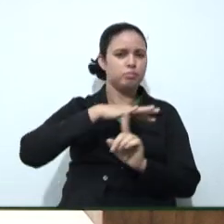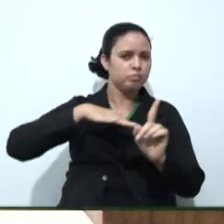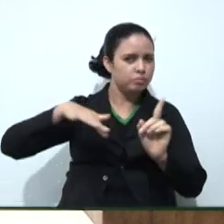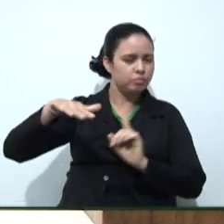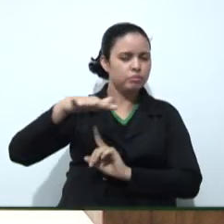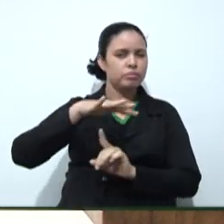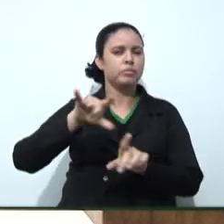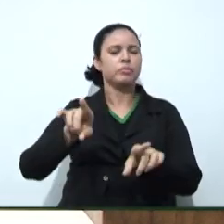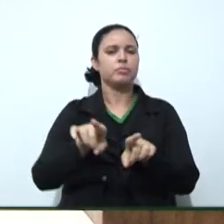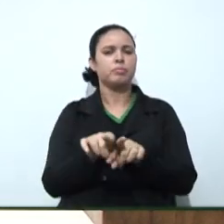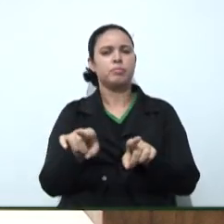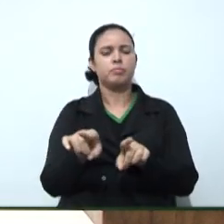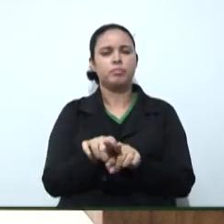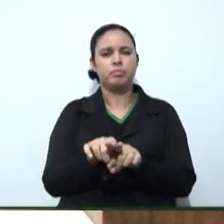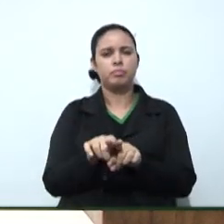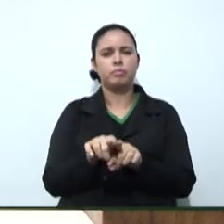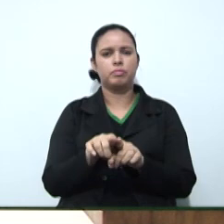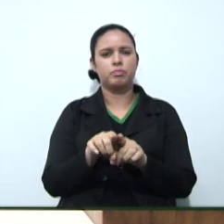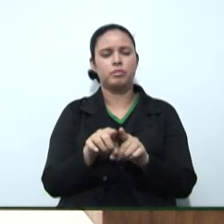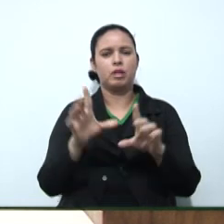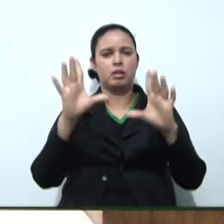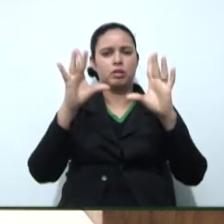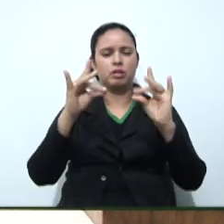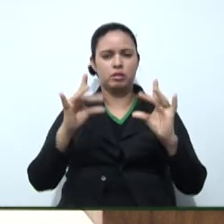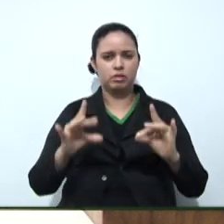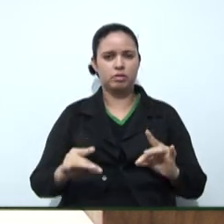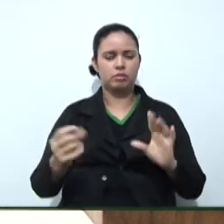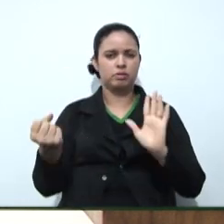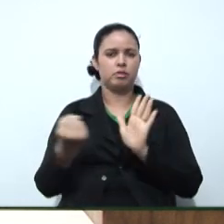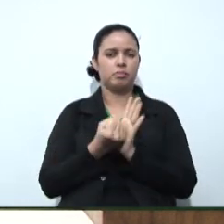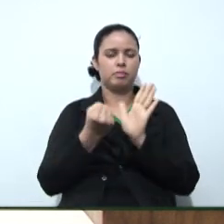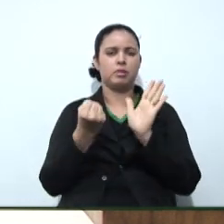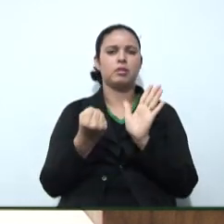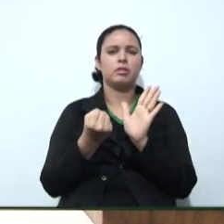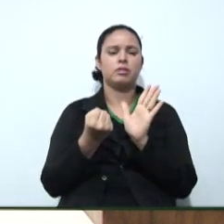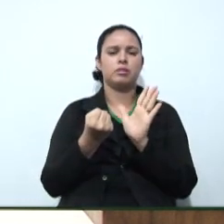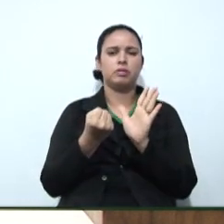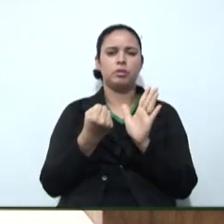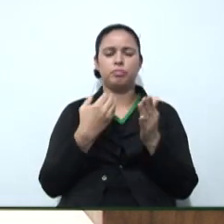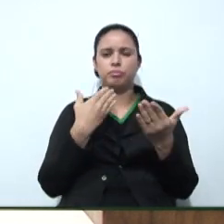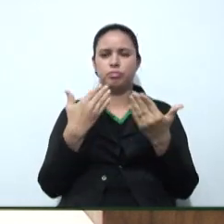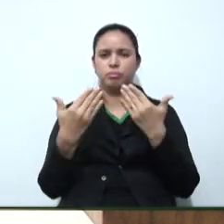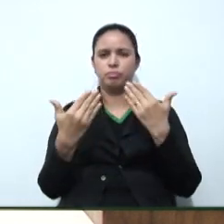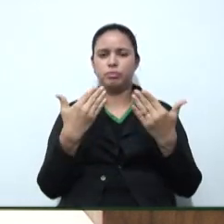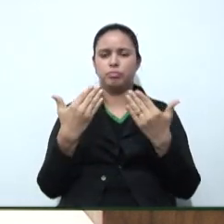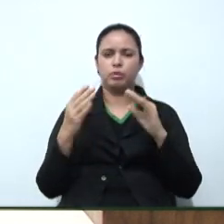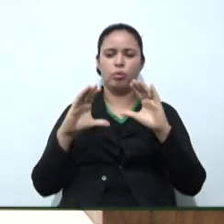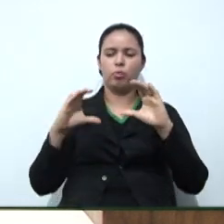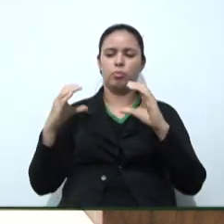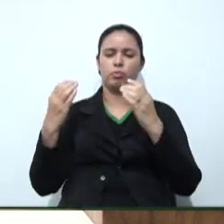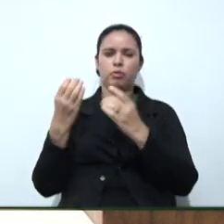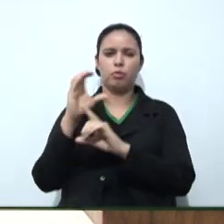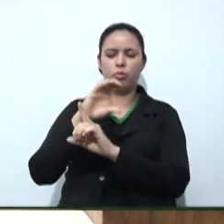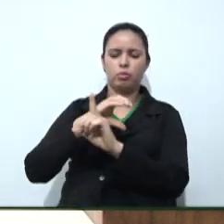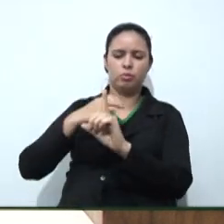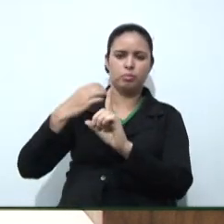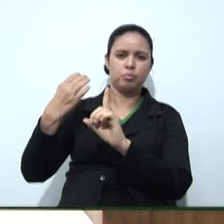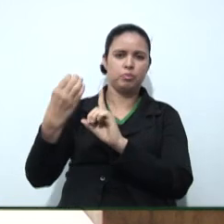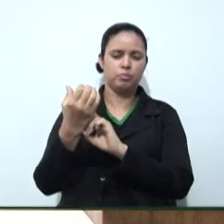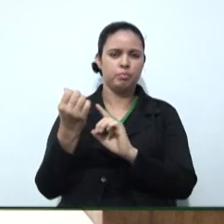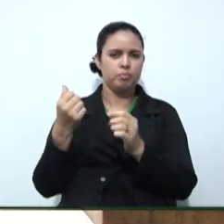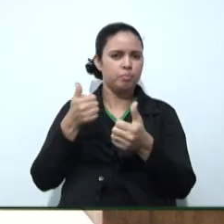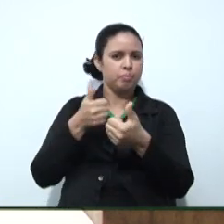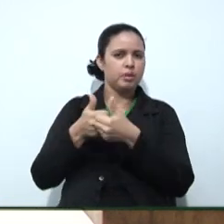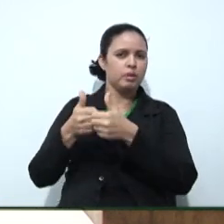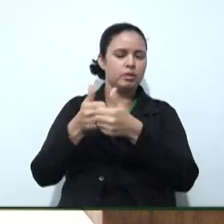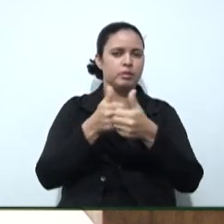de descrever esses impactos, de conversar com a comunidade que está ao entorno de onde ela se